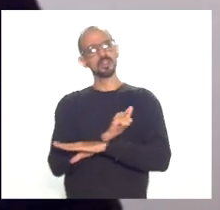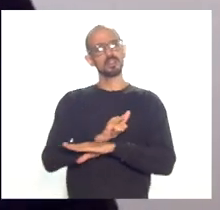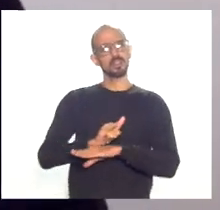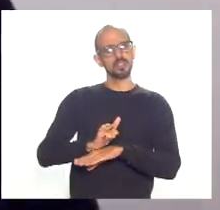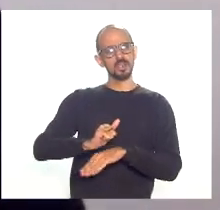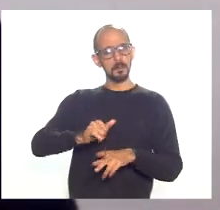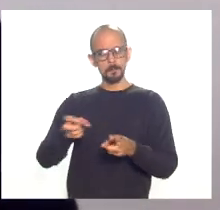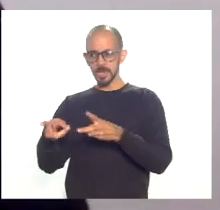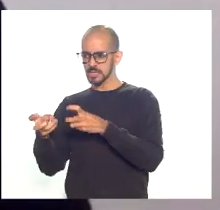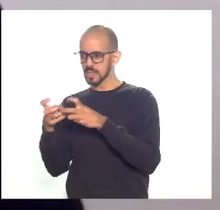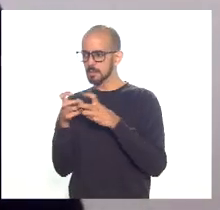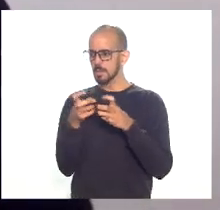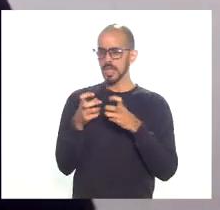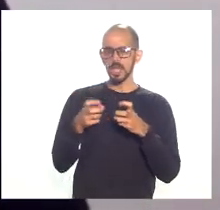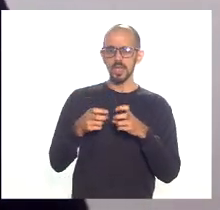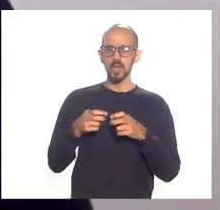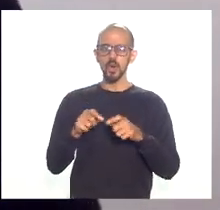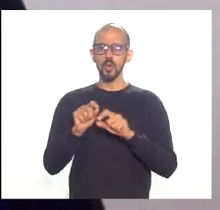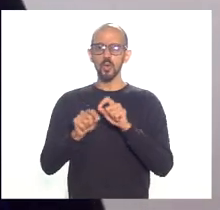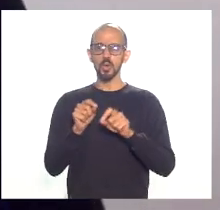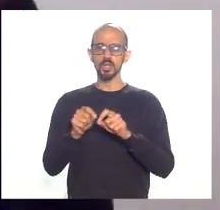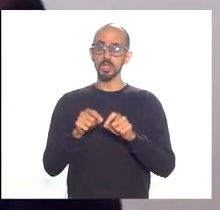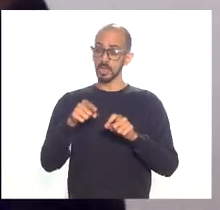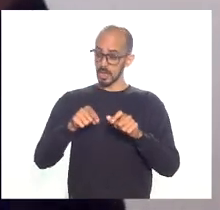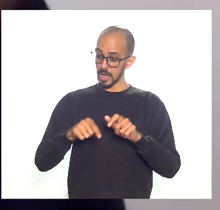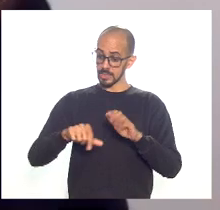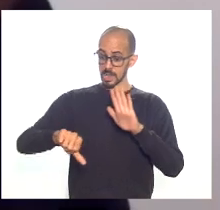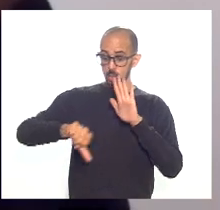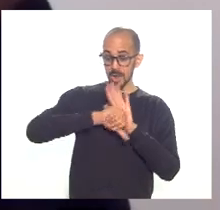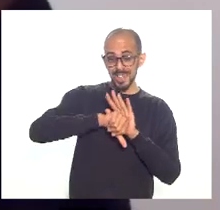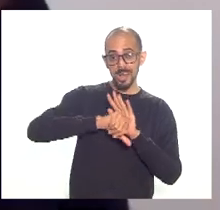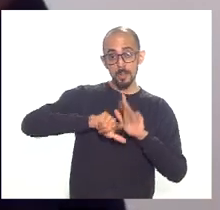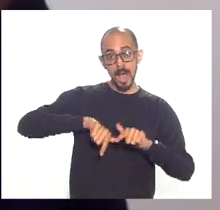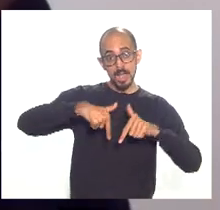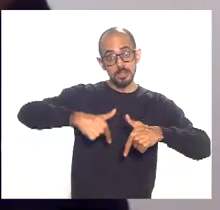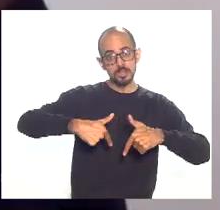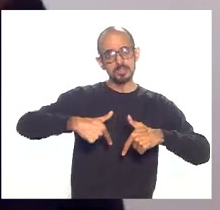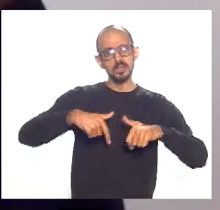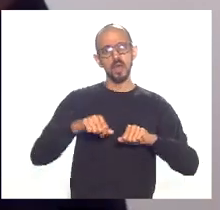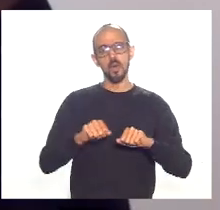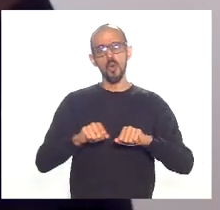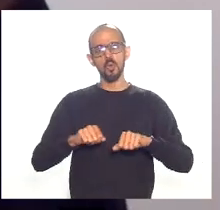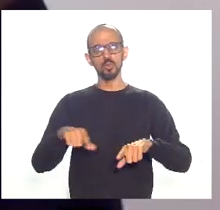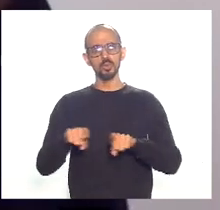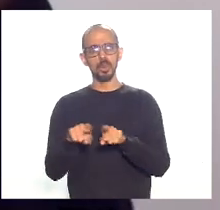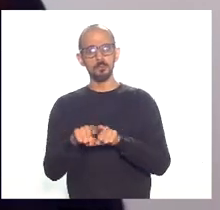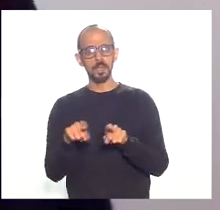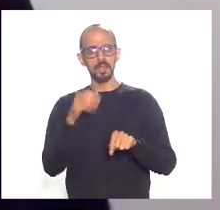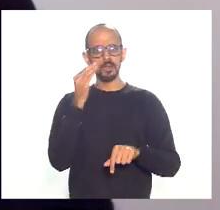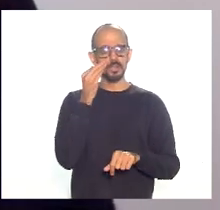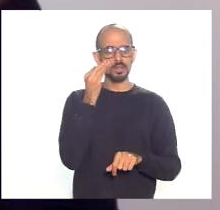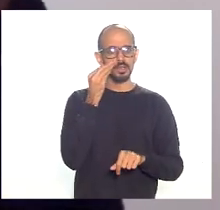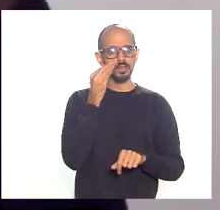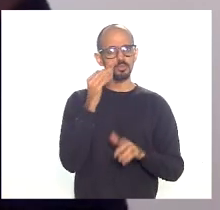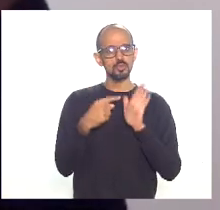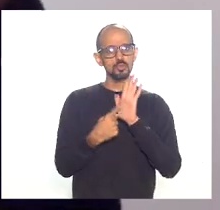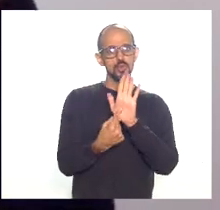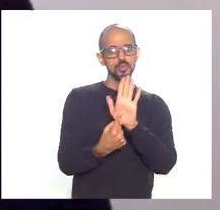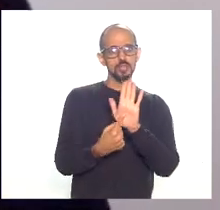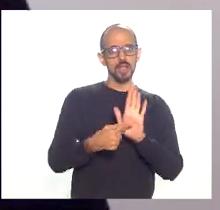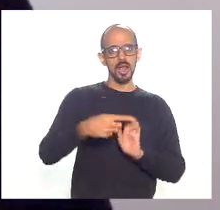que criminaliza hoje a favela e permite que essas ações aconteçam dessa forma, como tenta nos mostrar esse processo da